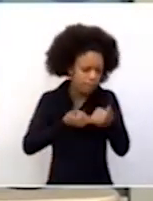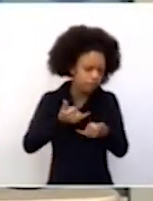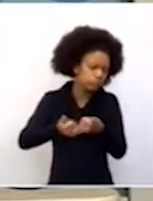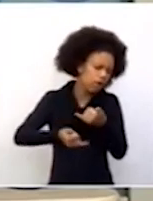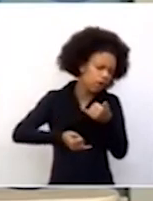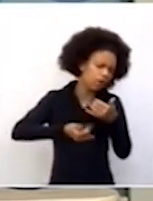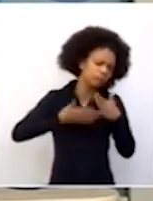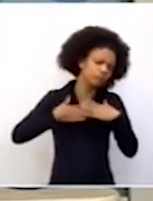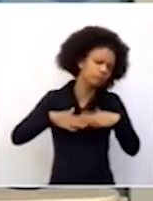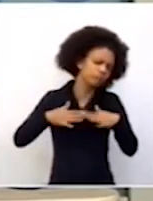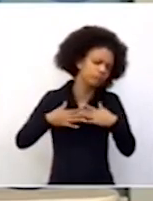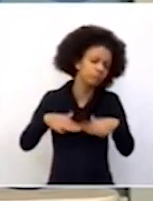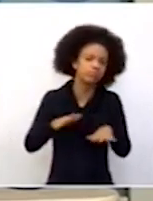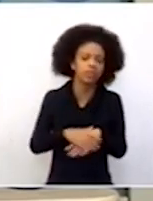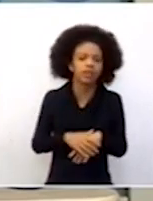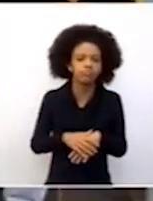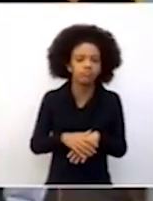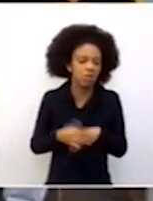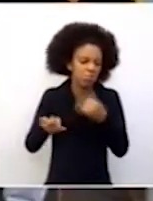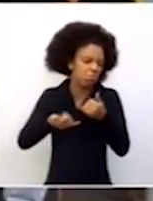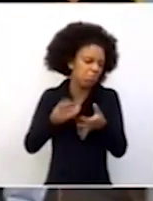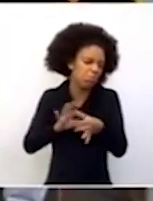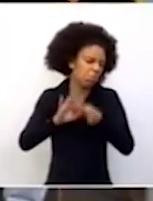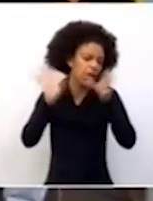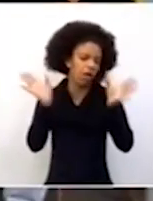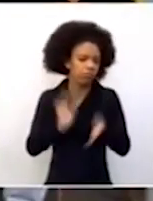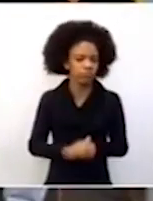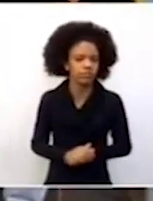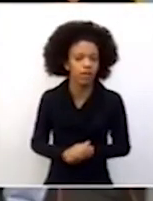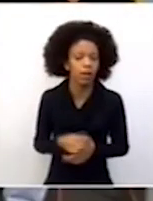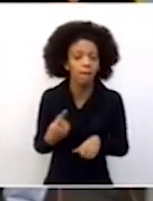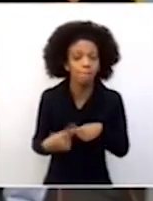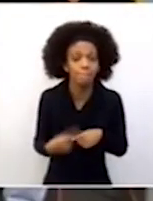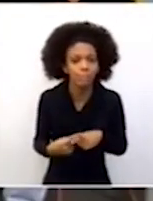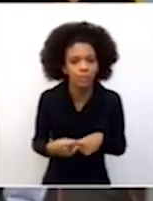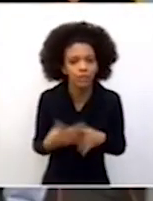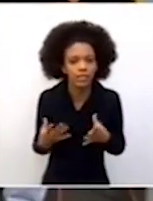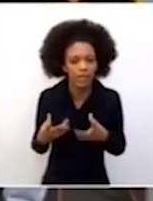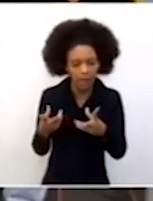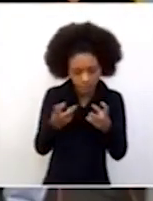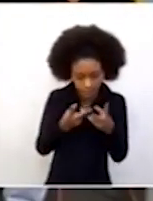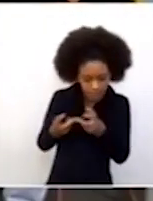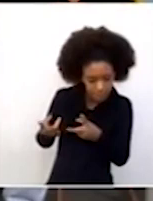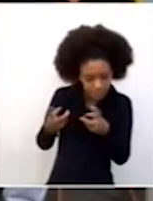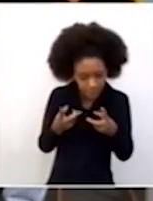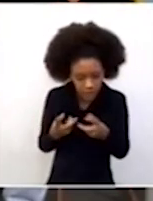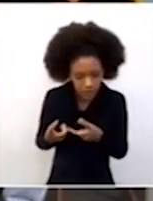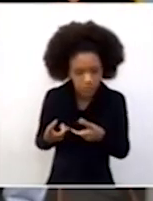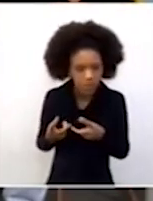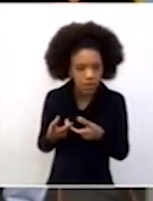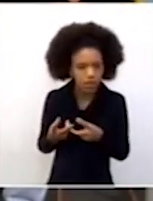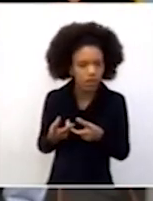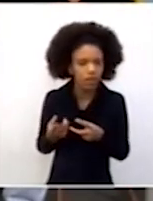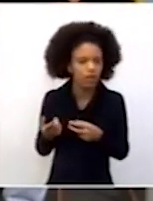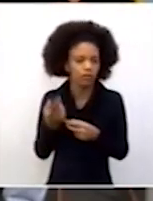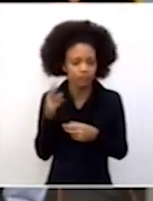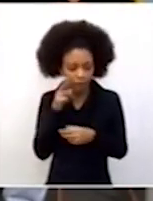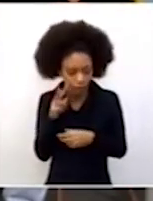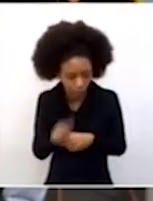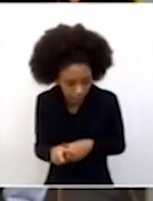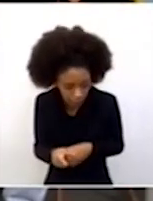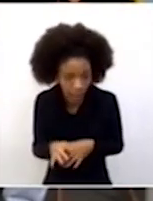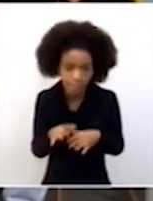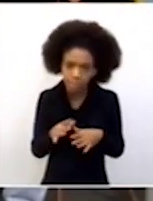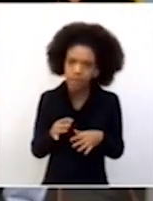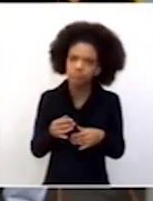né, brincar por brincar, né? Que aí, de forma talvez imperceptível, ele não tá olhando muito pela